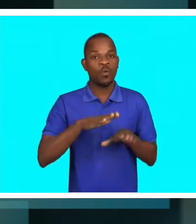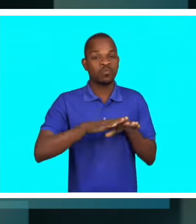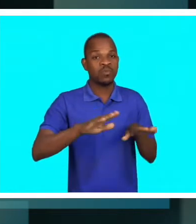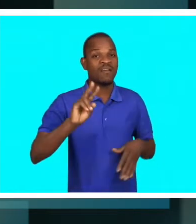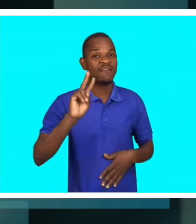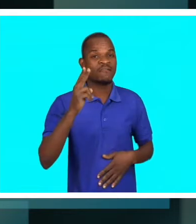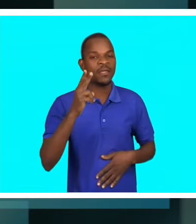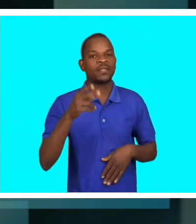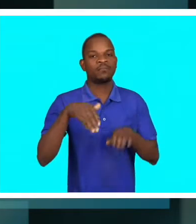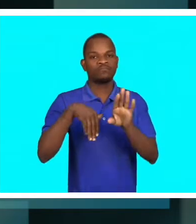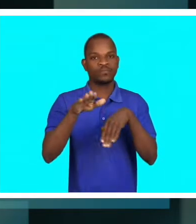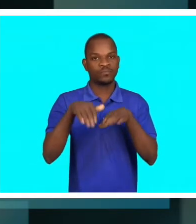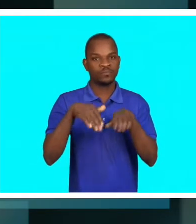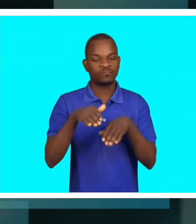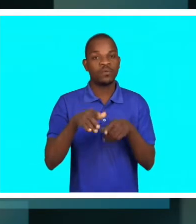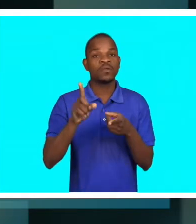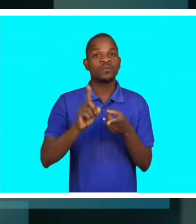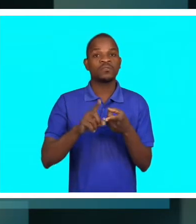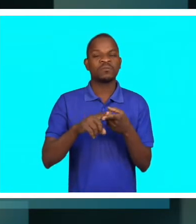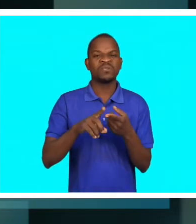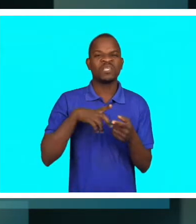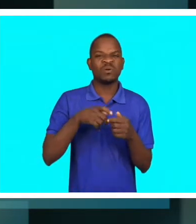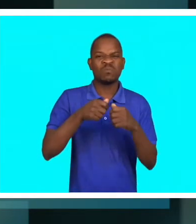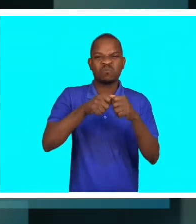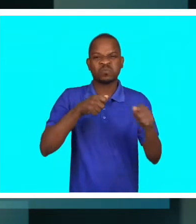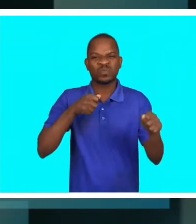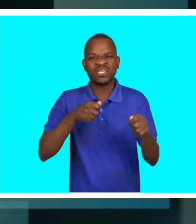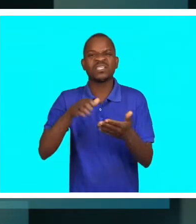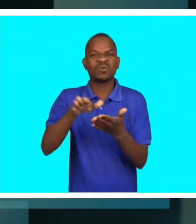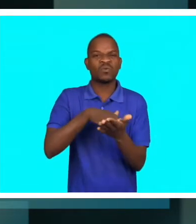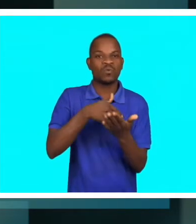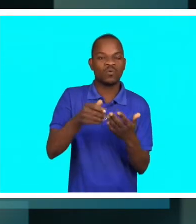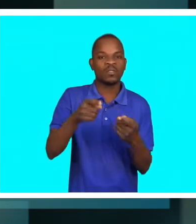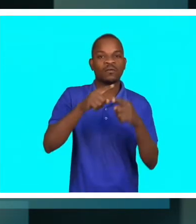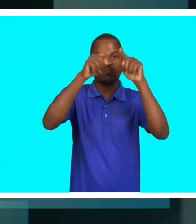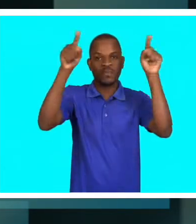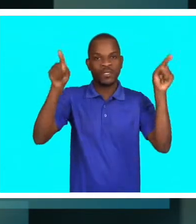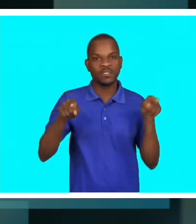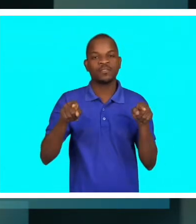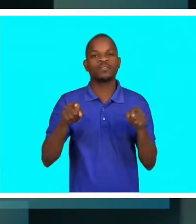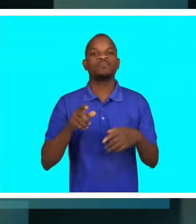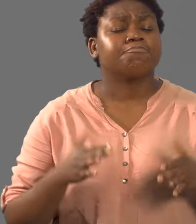materiais luluado destaca-se borachas, cola e balizas.